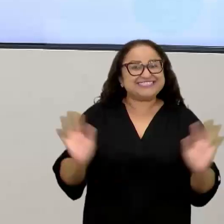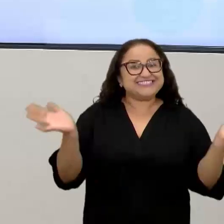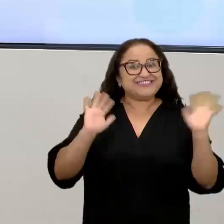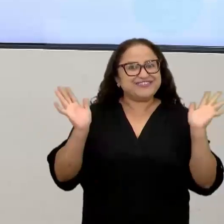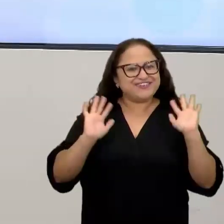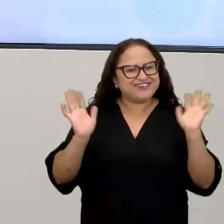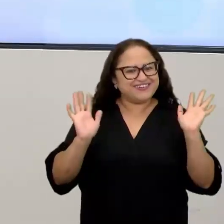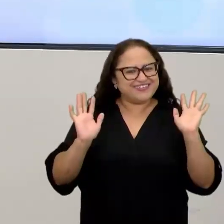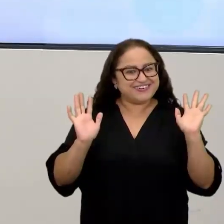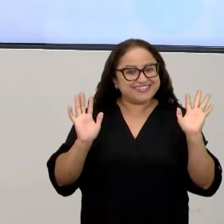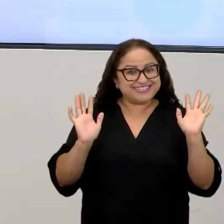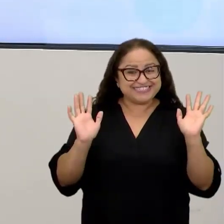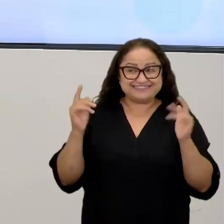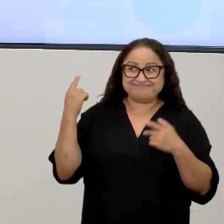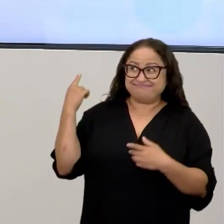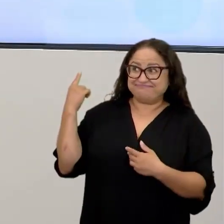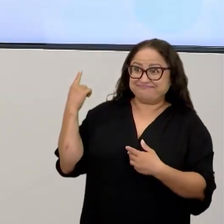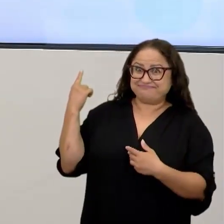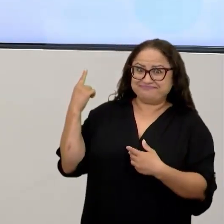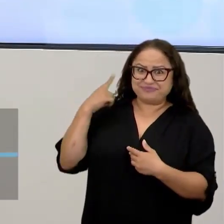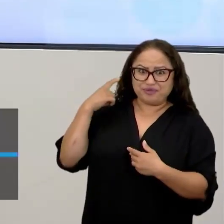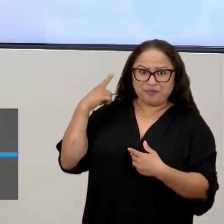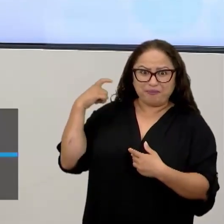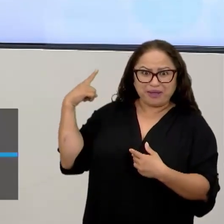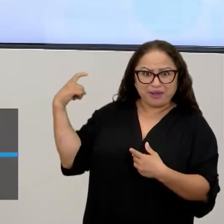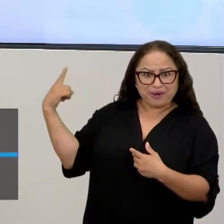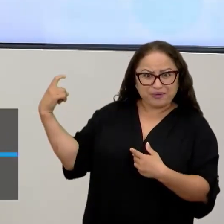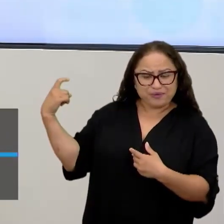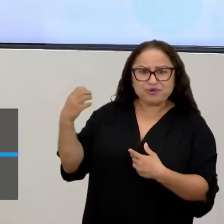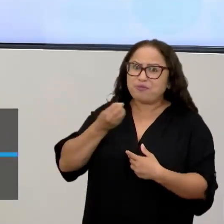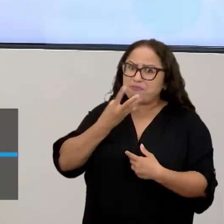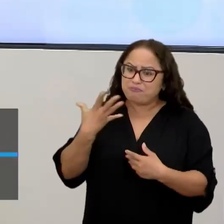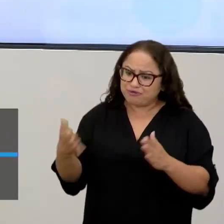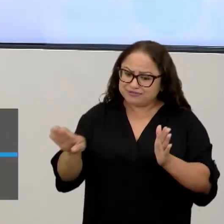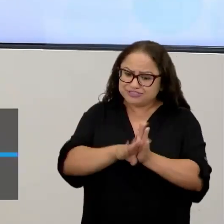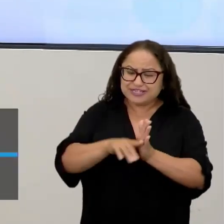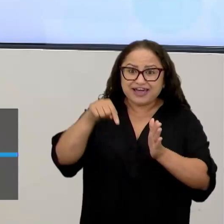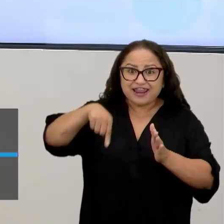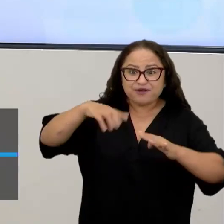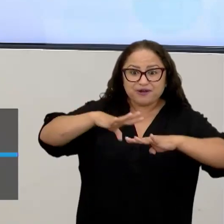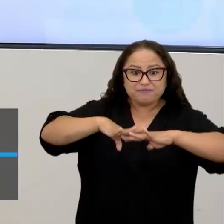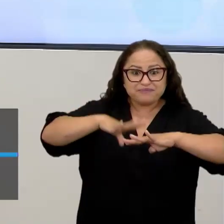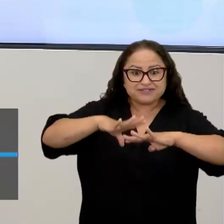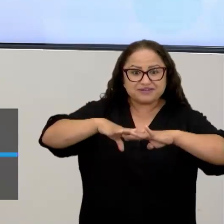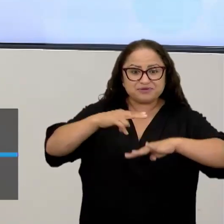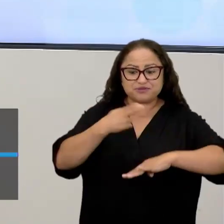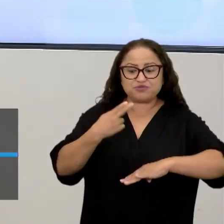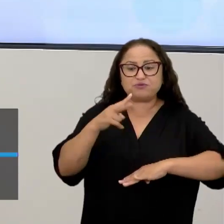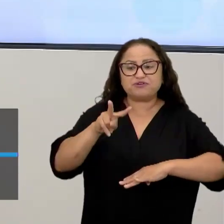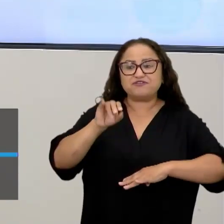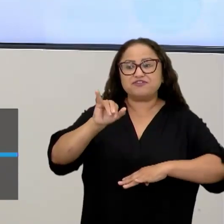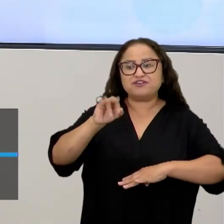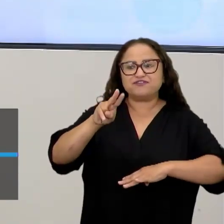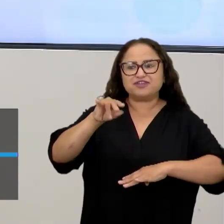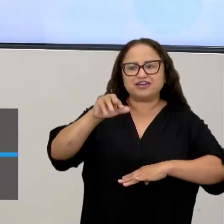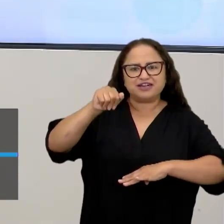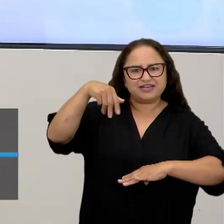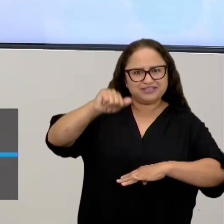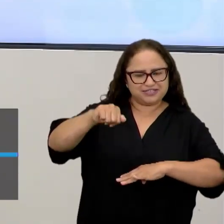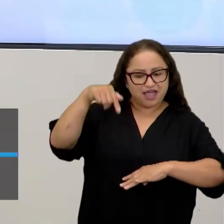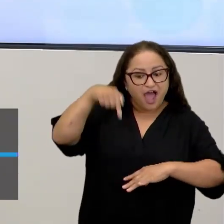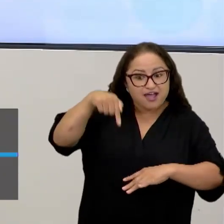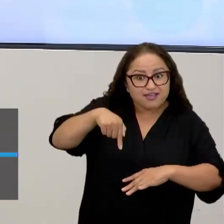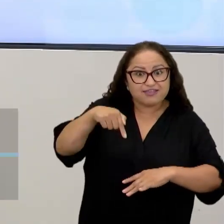oi oi gente que bom que vocês chegaram aqui para nossa aula de matemática eu sou Viviane professora de vocês